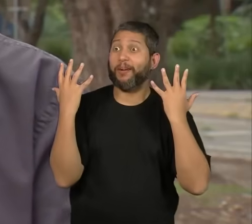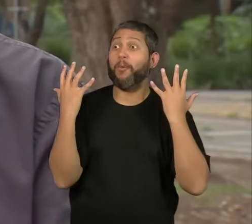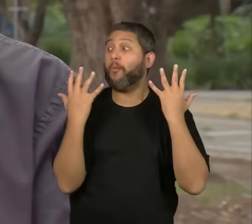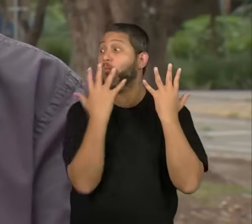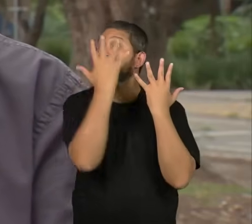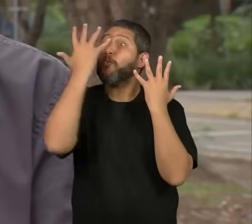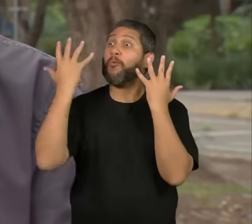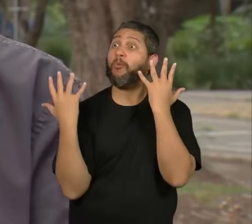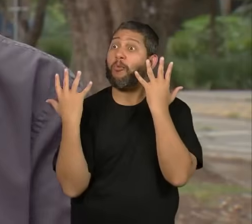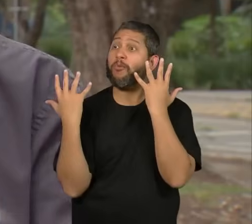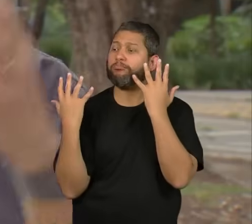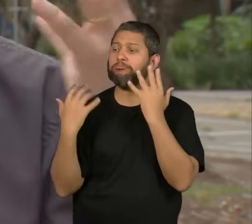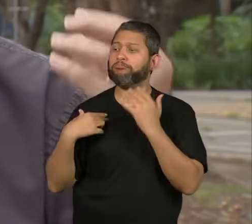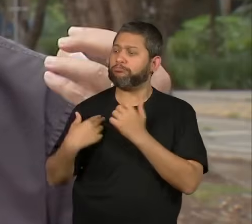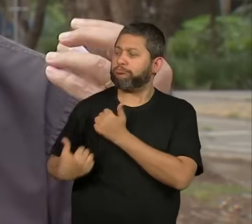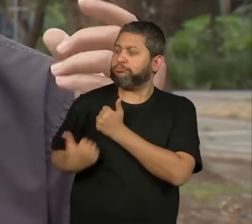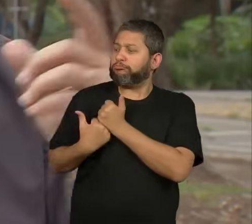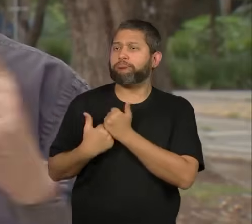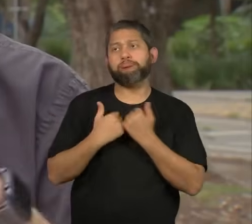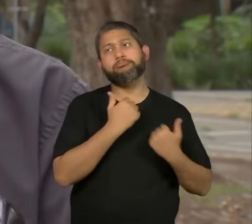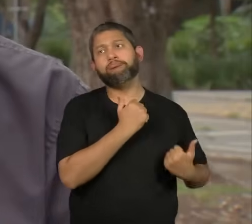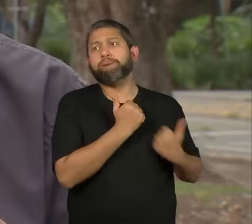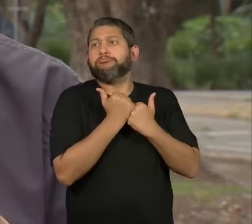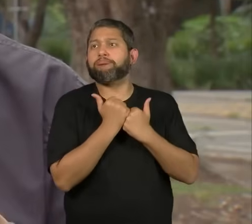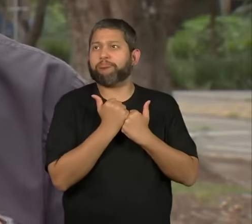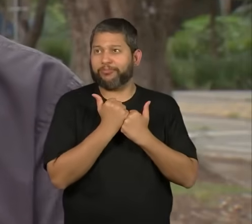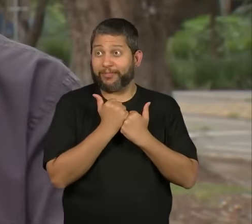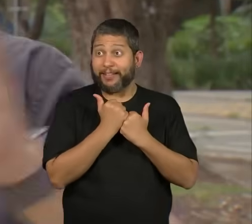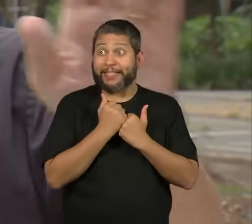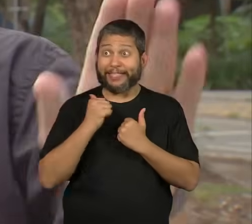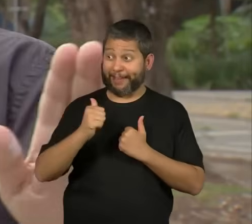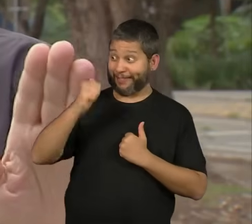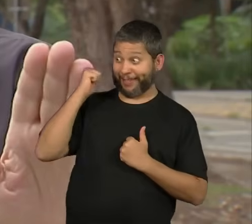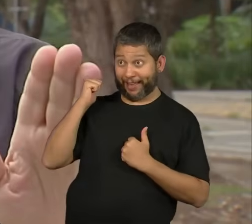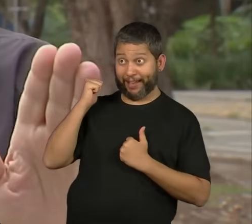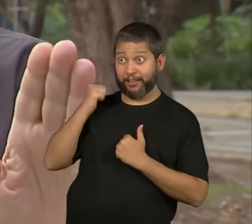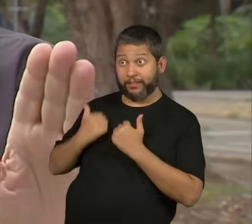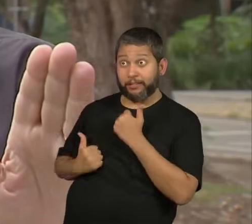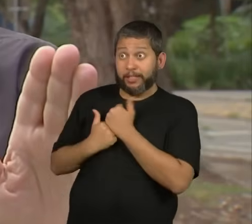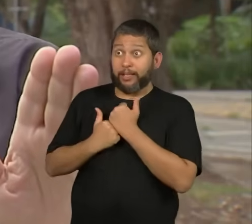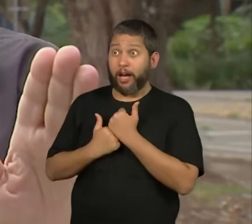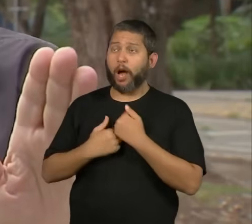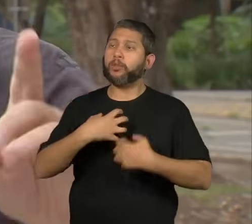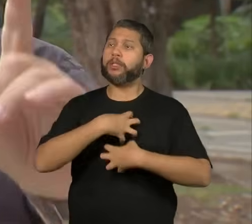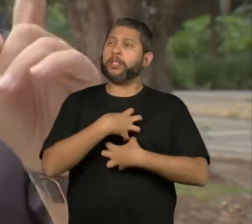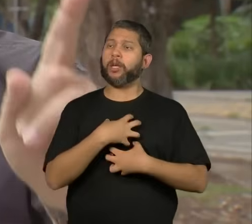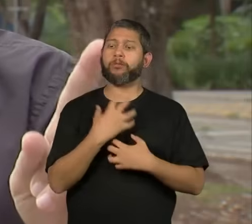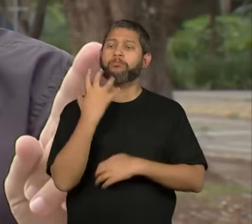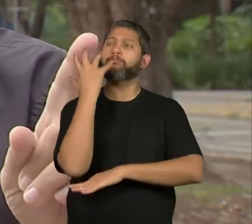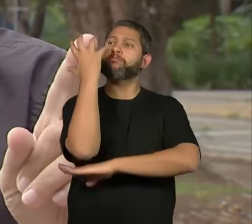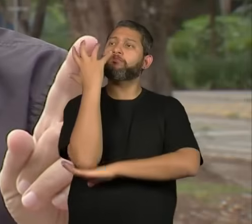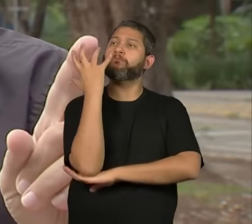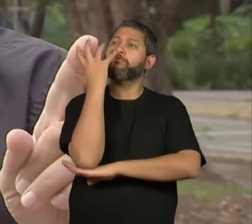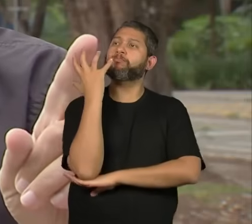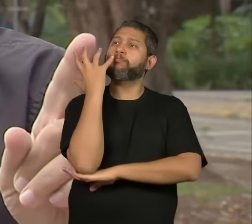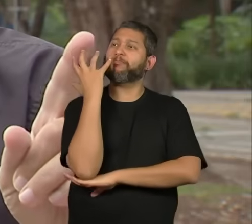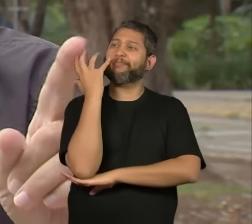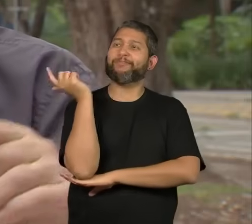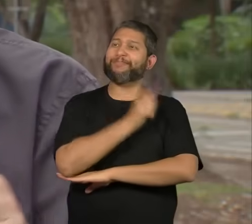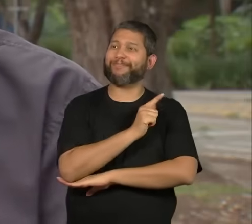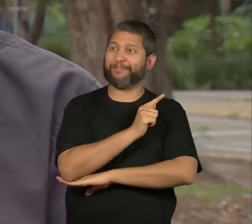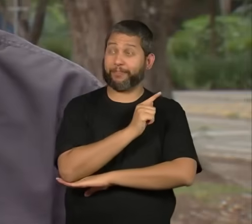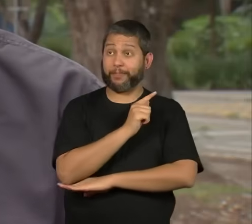lado. Então aqui atrás de mim você tem uma árvore, tem duas, uma do lado e outra de outro, ela percebe que tem alguém do